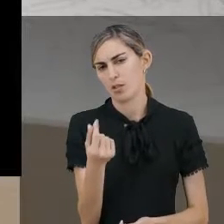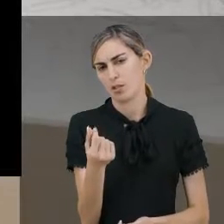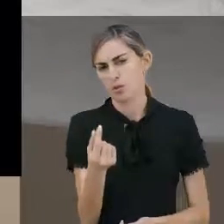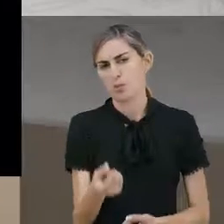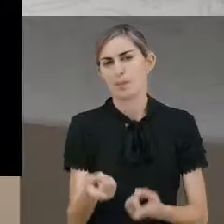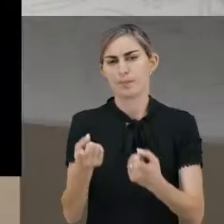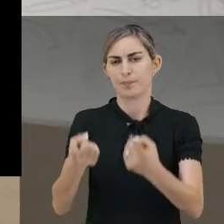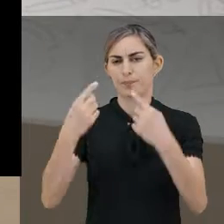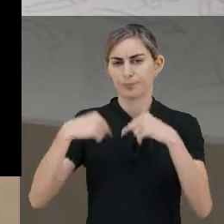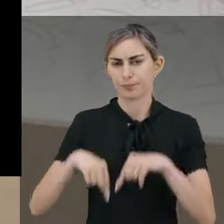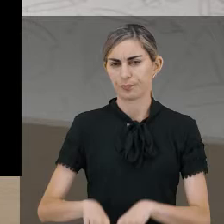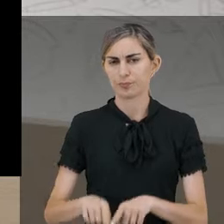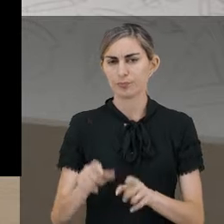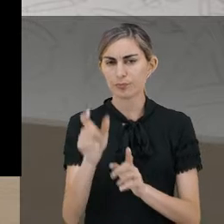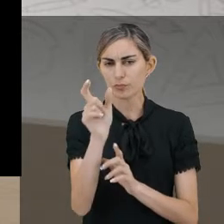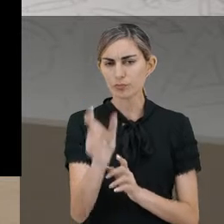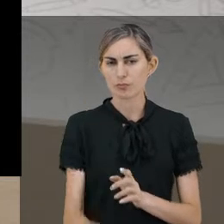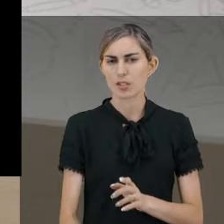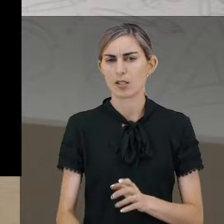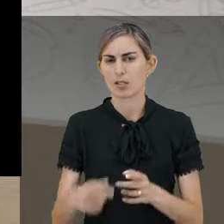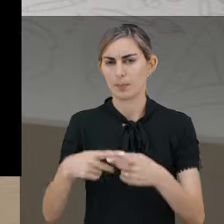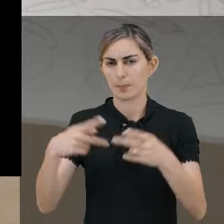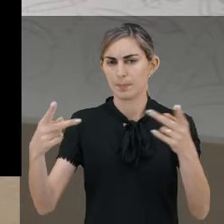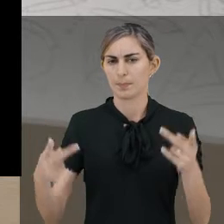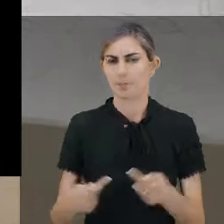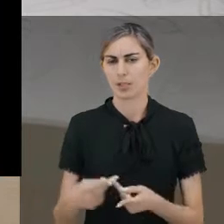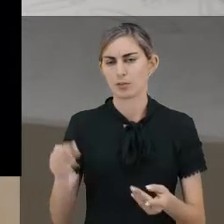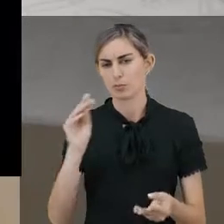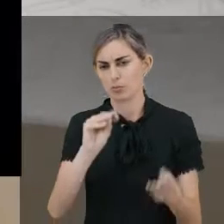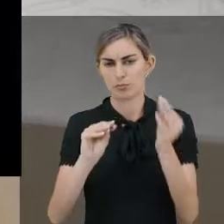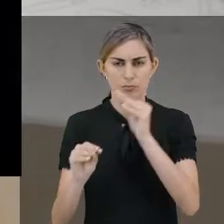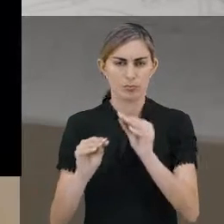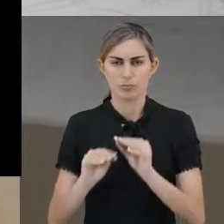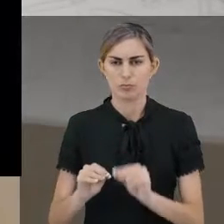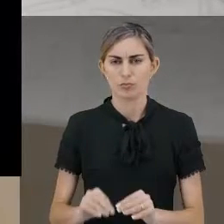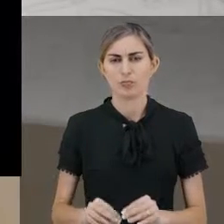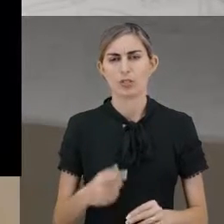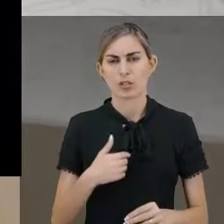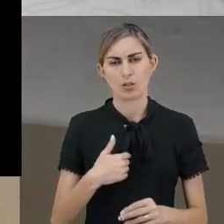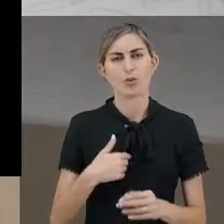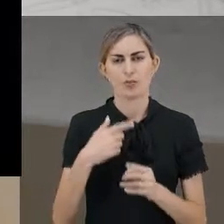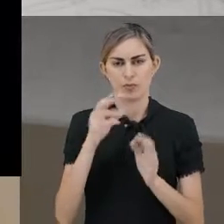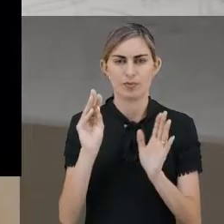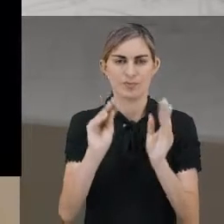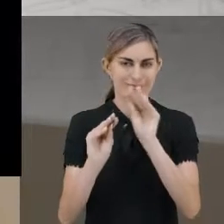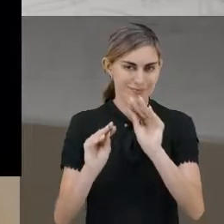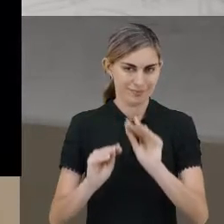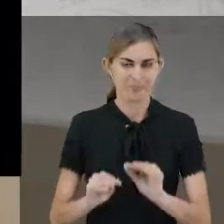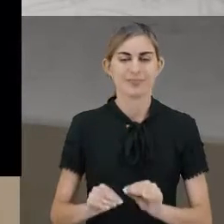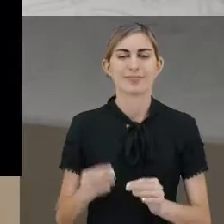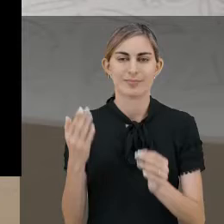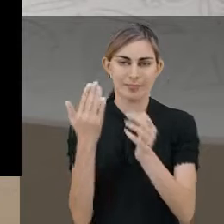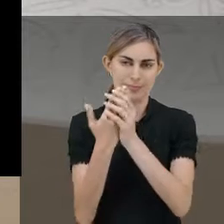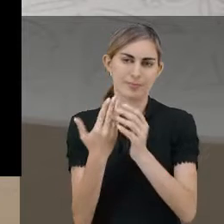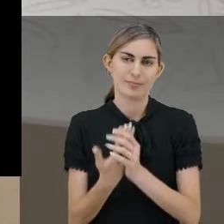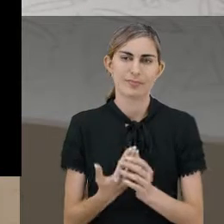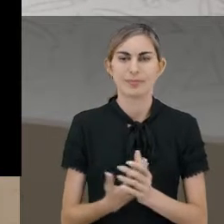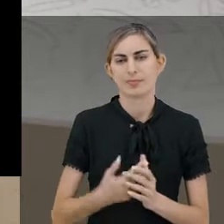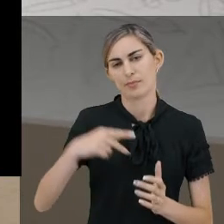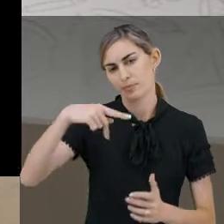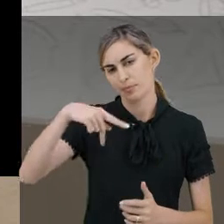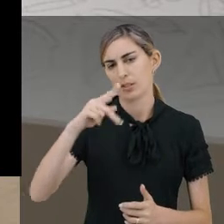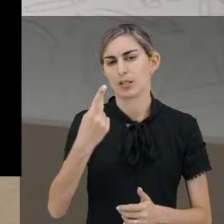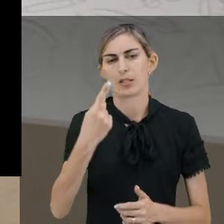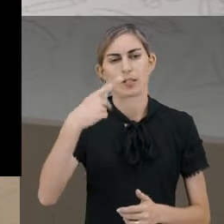preço, e possui uma lista com os pratos que estão cadastrados, que foram os que eu acabei de inserir no banco de dados